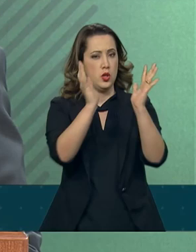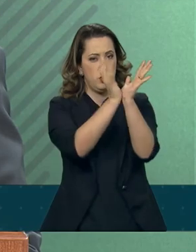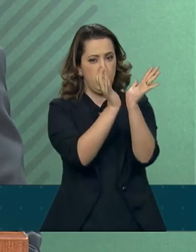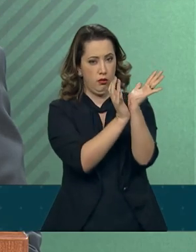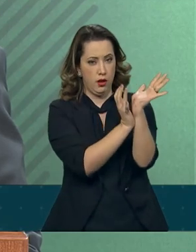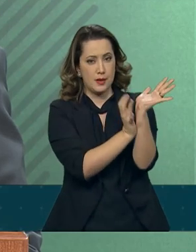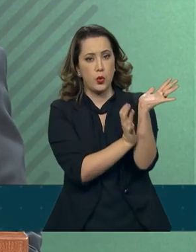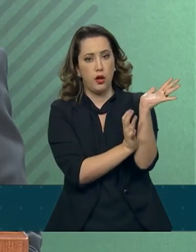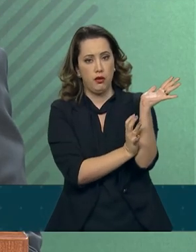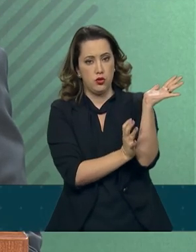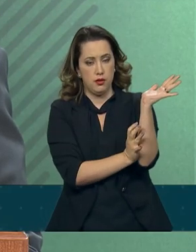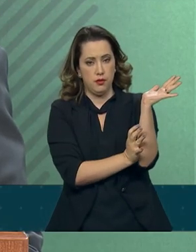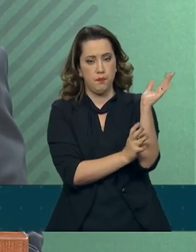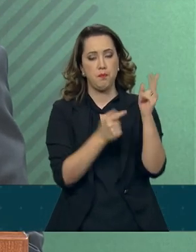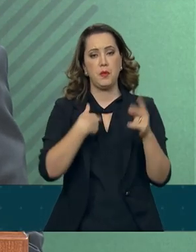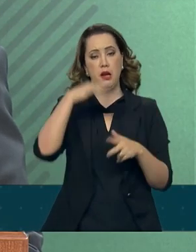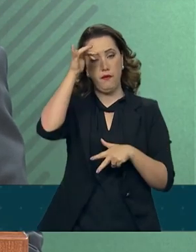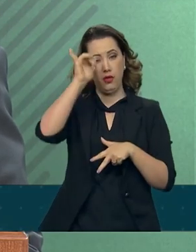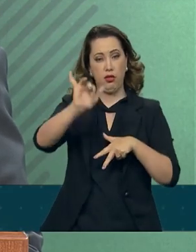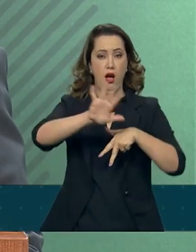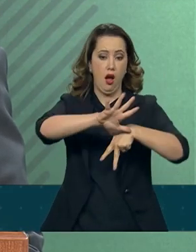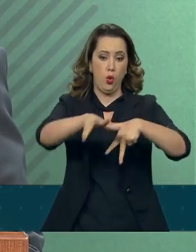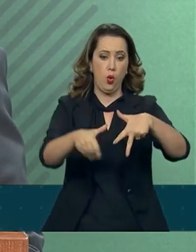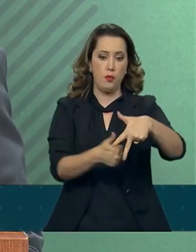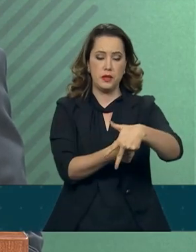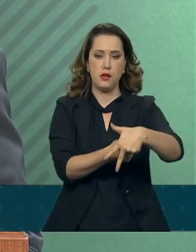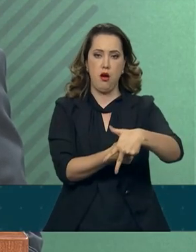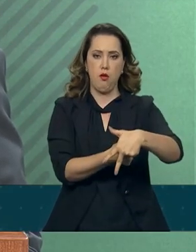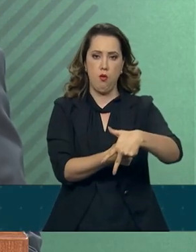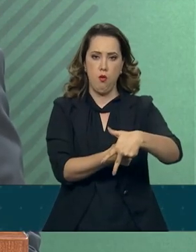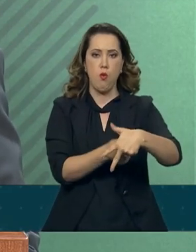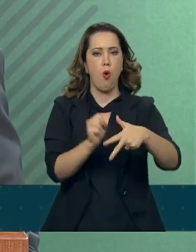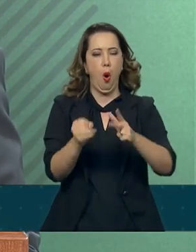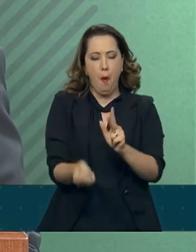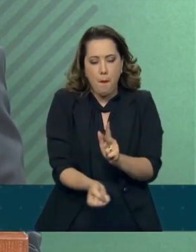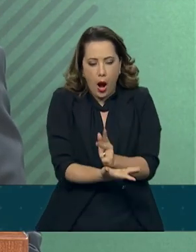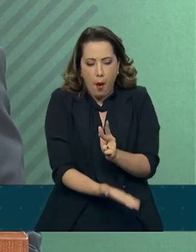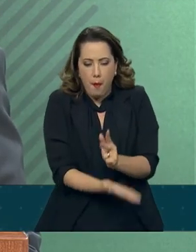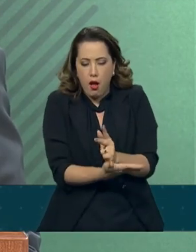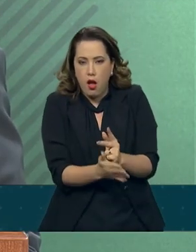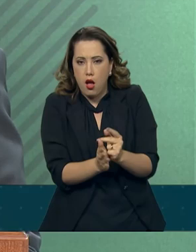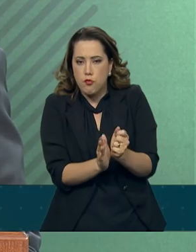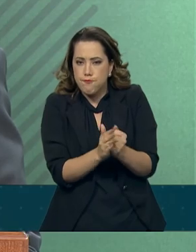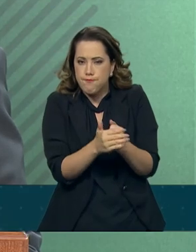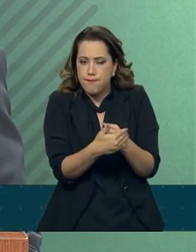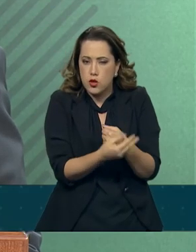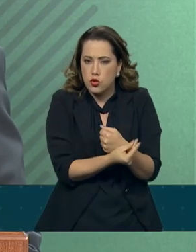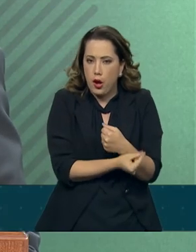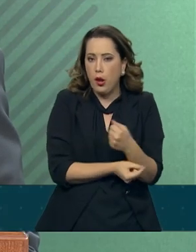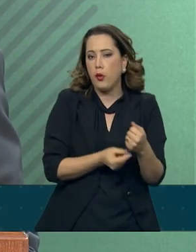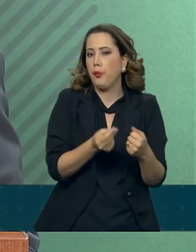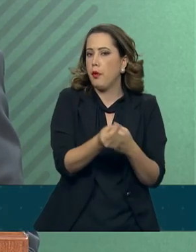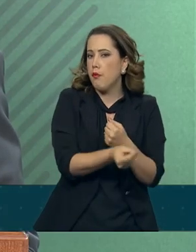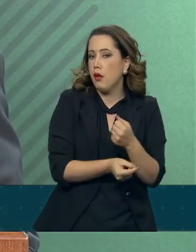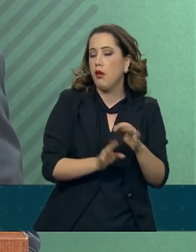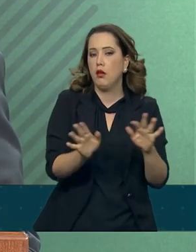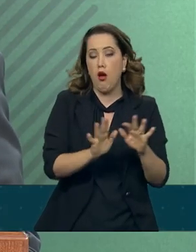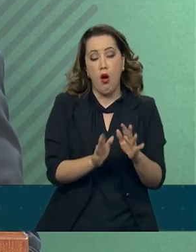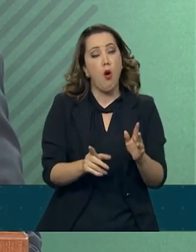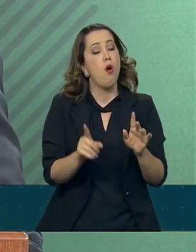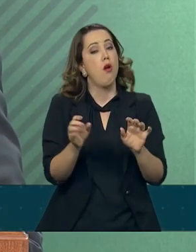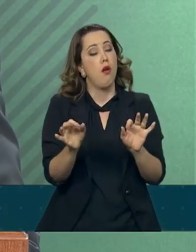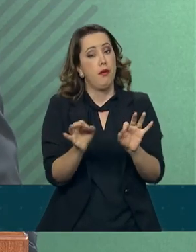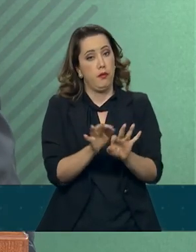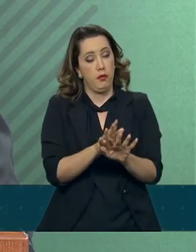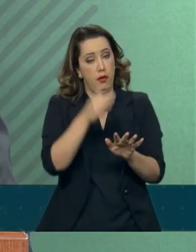combate à corrupção evasão e sonegação e finalmente geração de